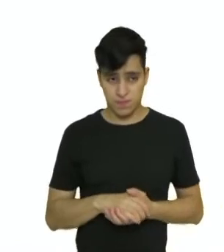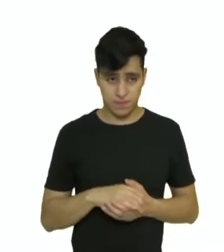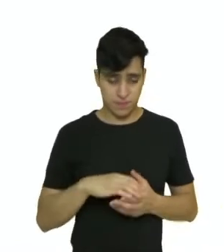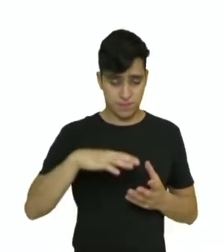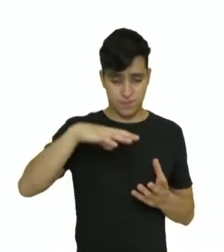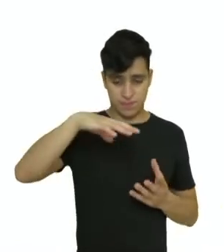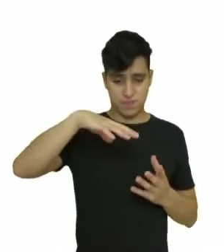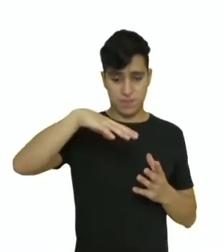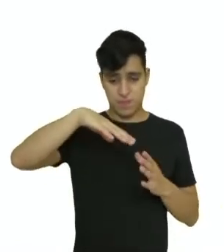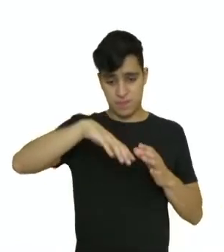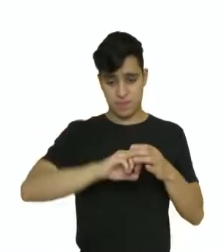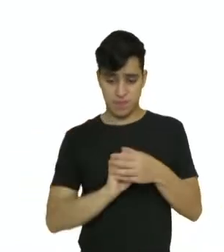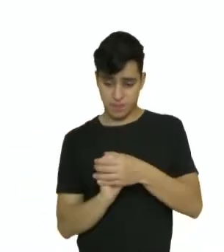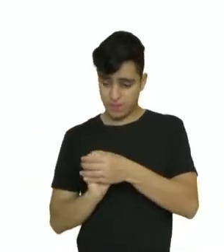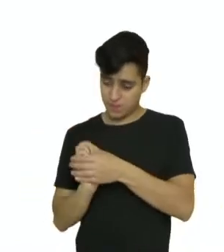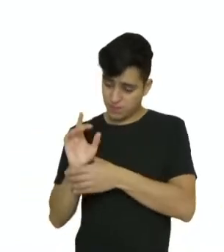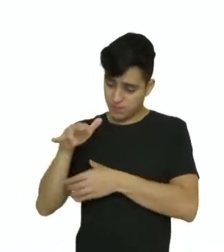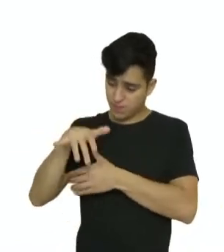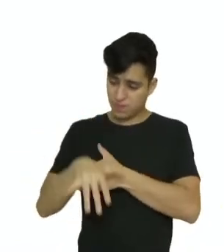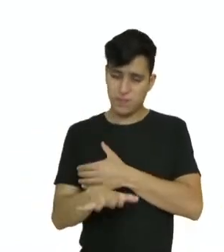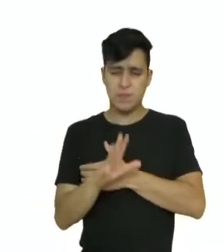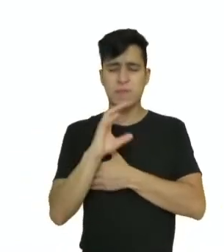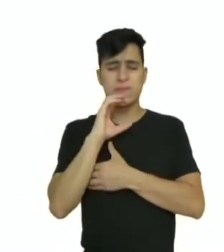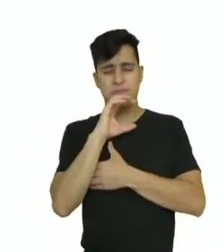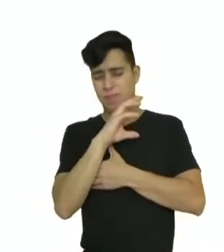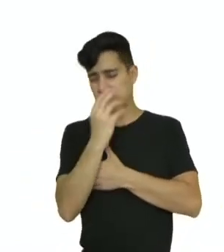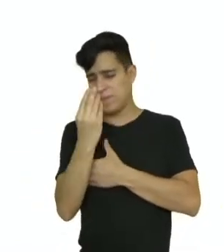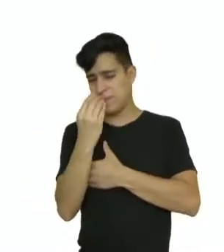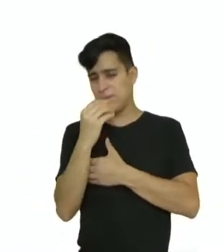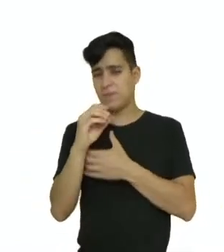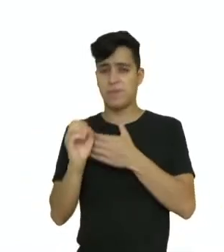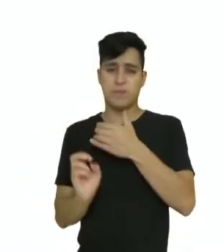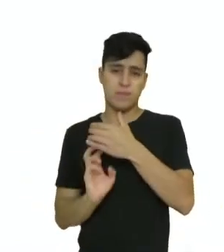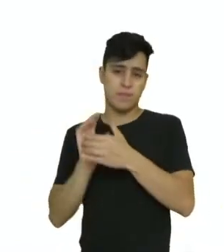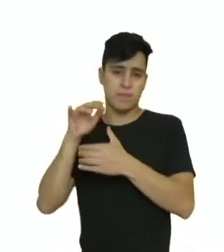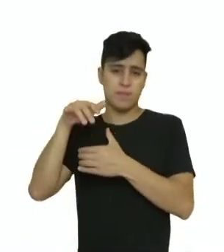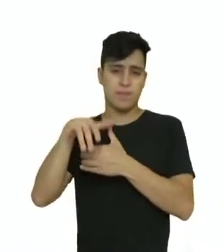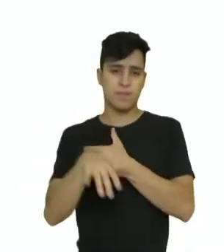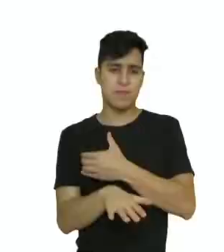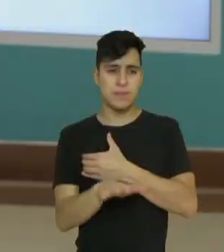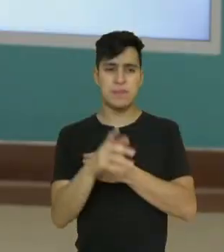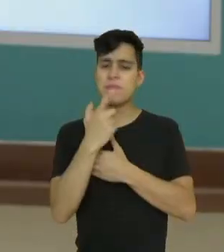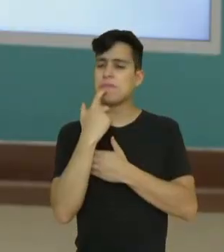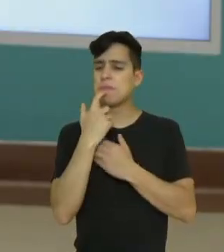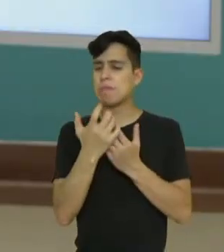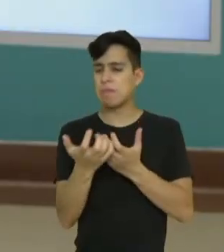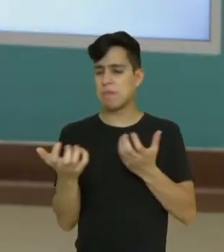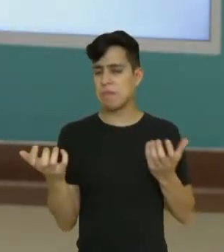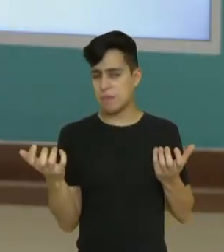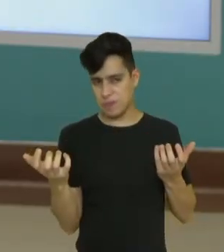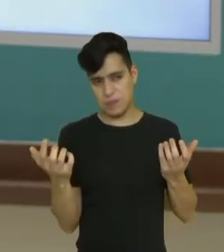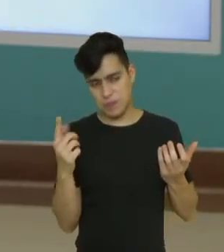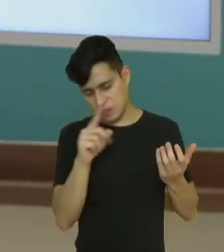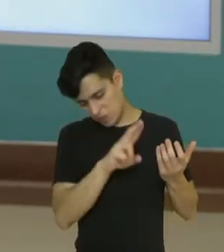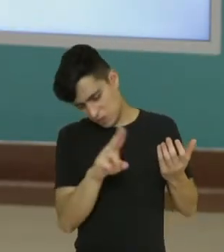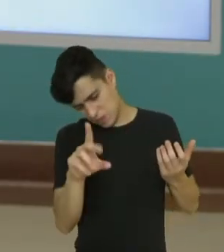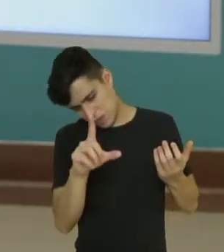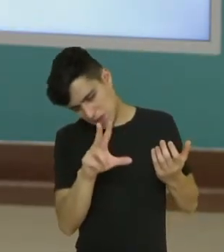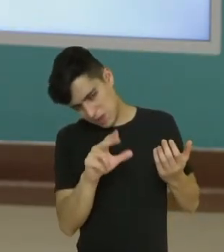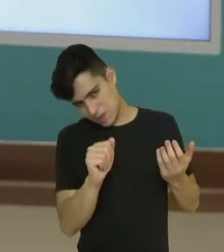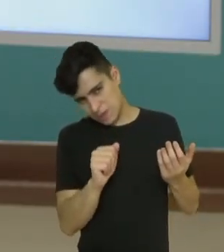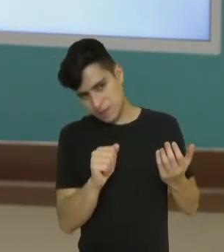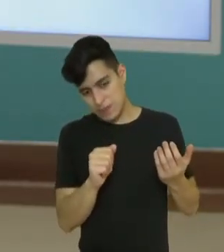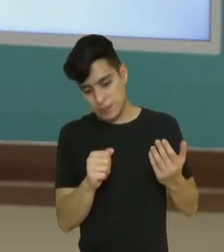erupção, ele espelha um material muito quente e que tem um aspecto avermelhado, que nós chamamos de lava. Então,